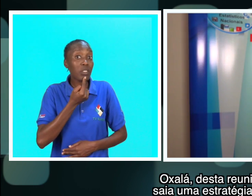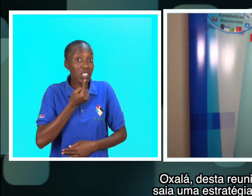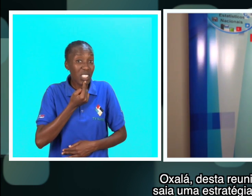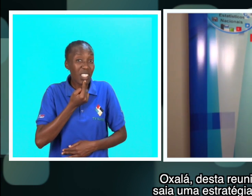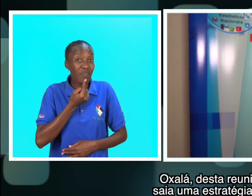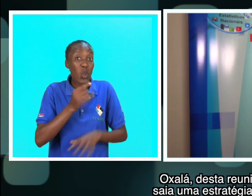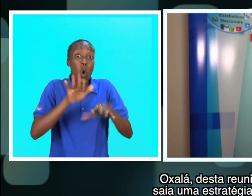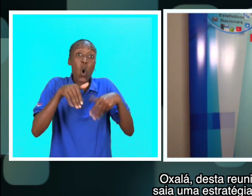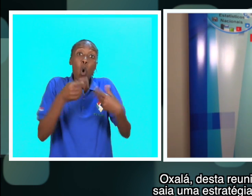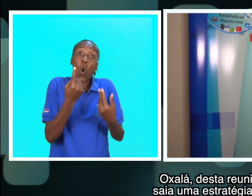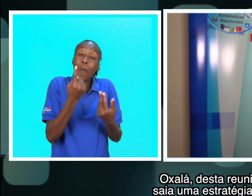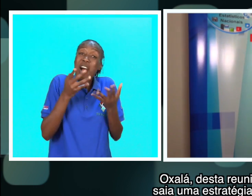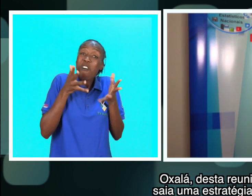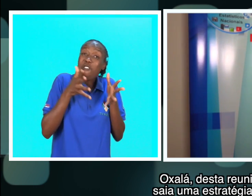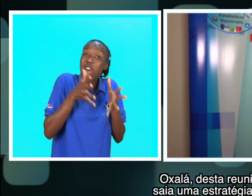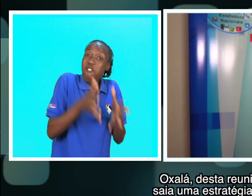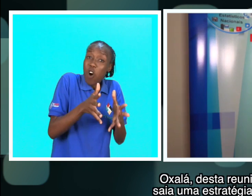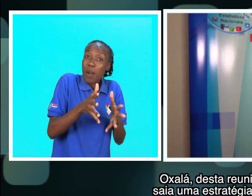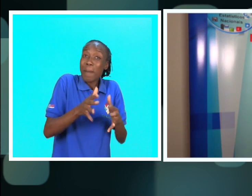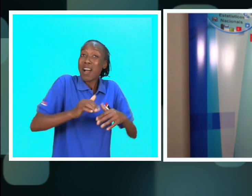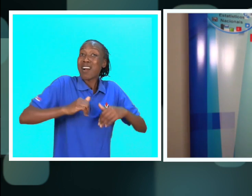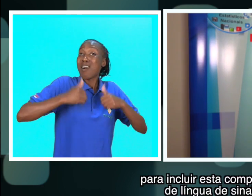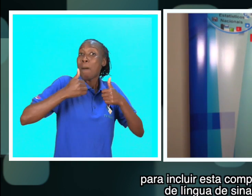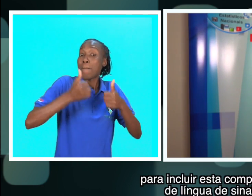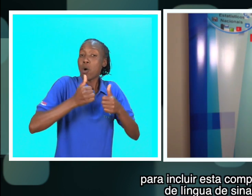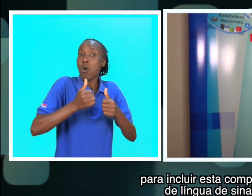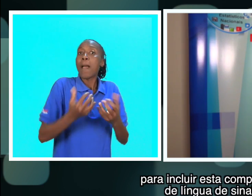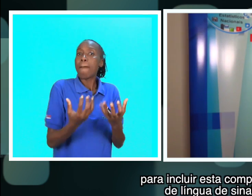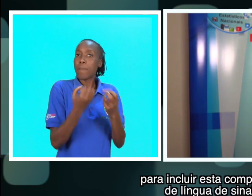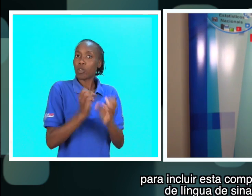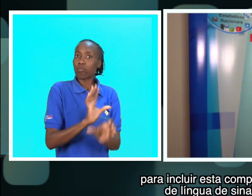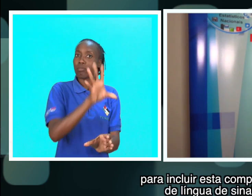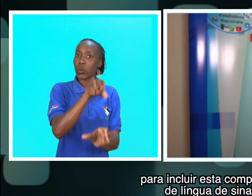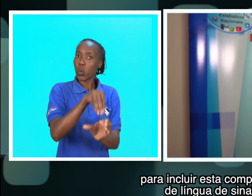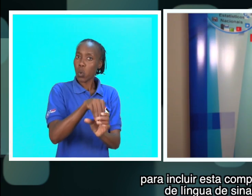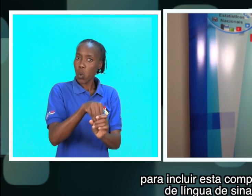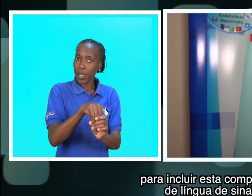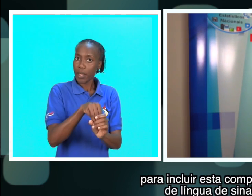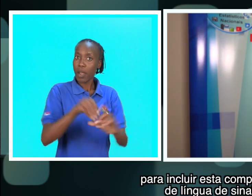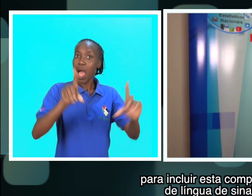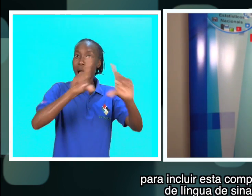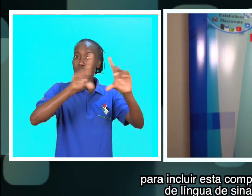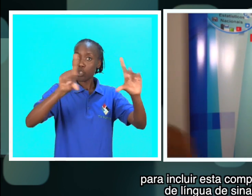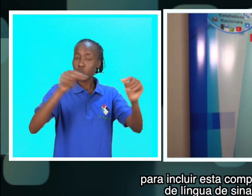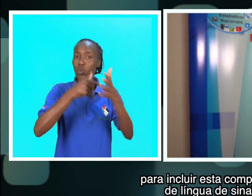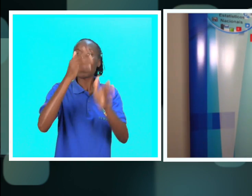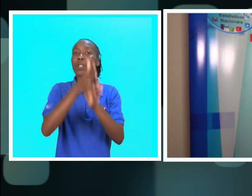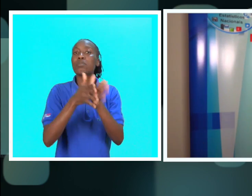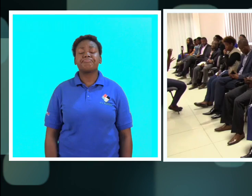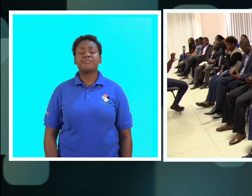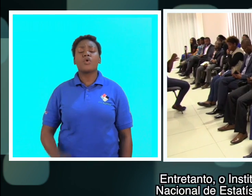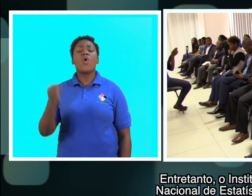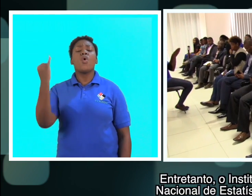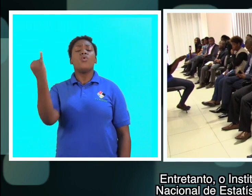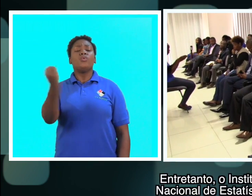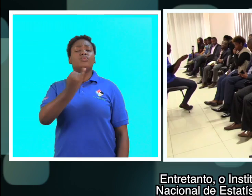uma estratégia boa para incluir esta componente de língua de